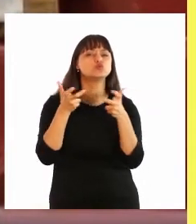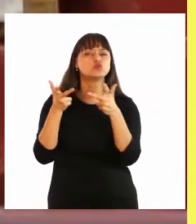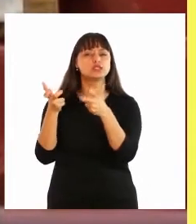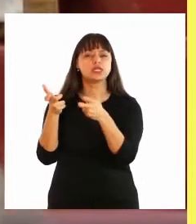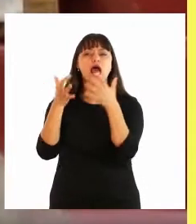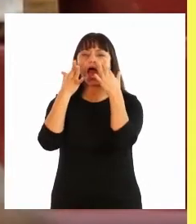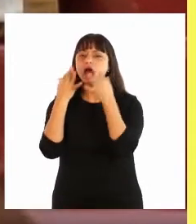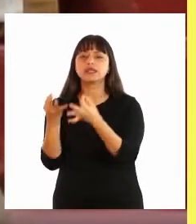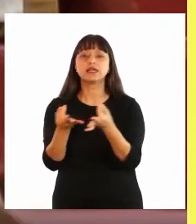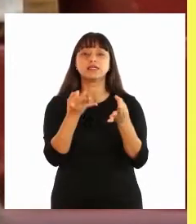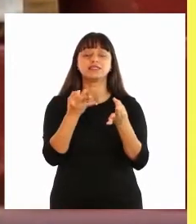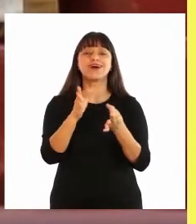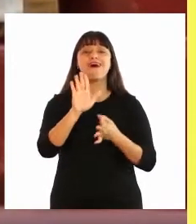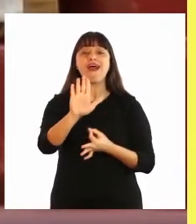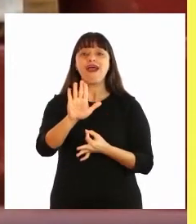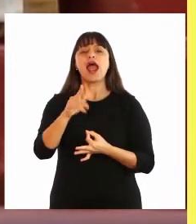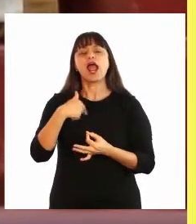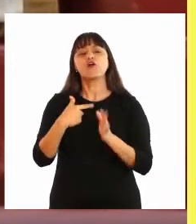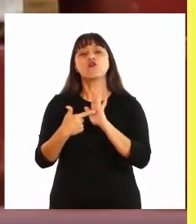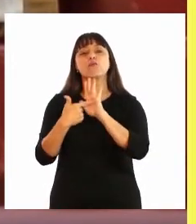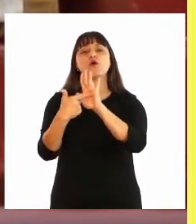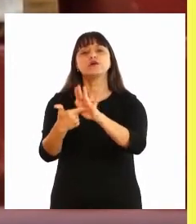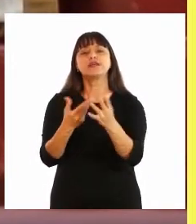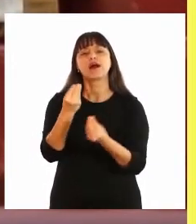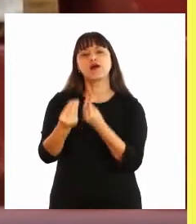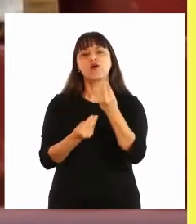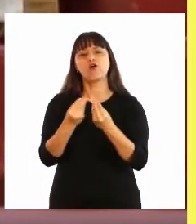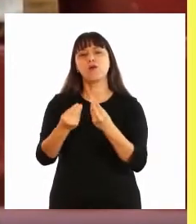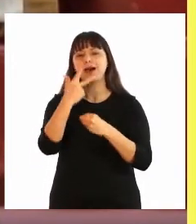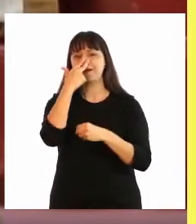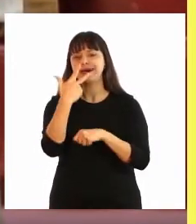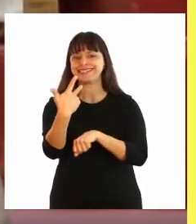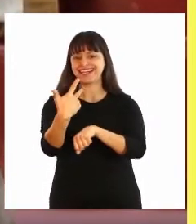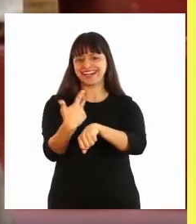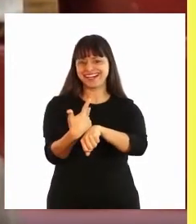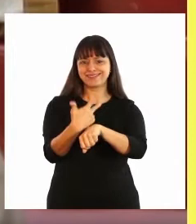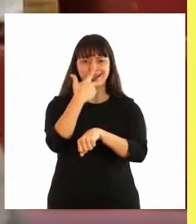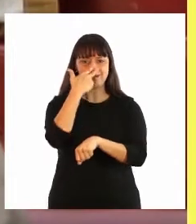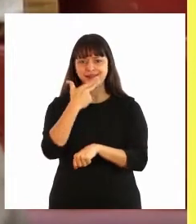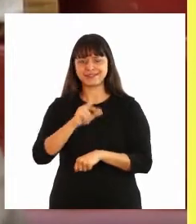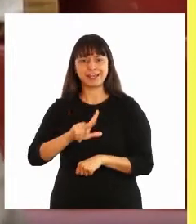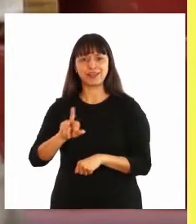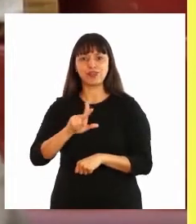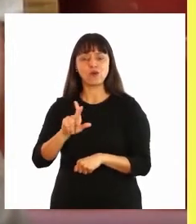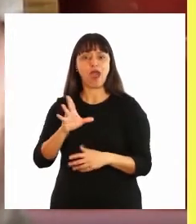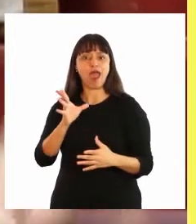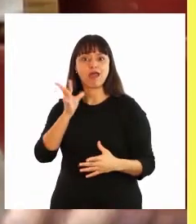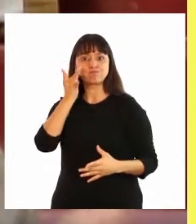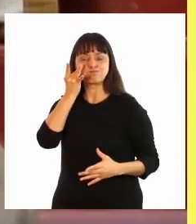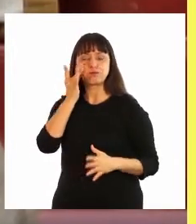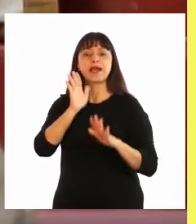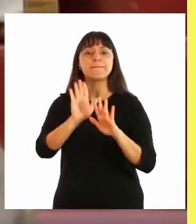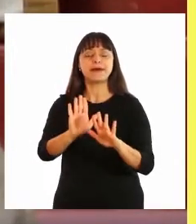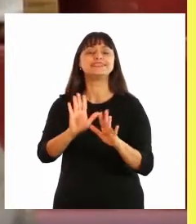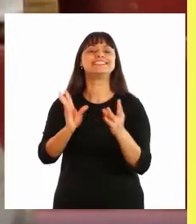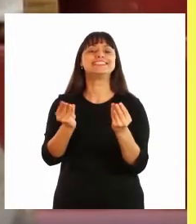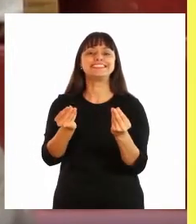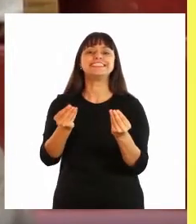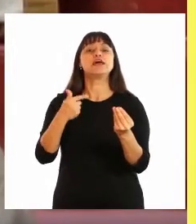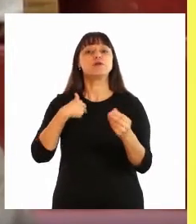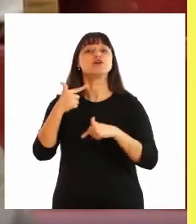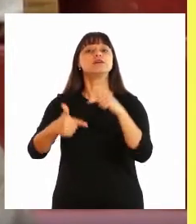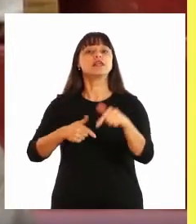câmera, para eu atravessar as camadas da artificialidade das nossas conversas, assim. Mas o meu trabalho, ele vem caminhando nesse